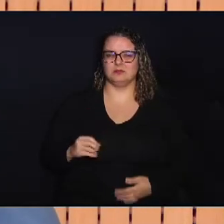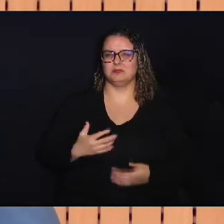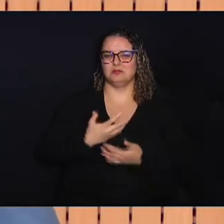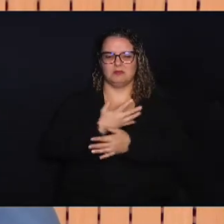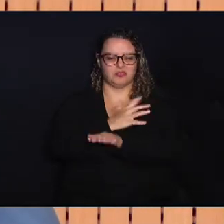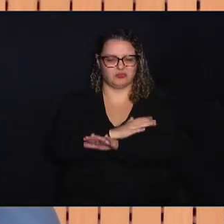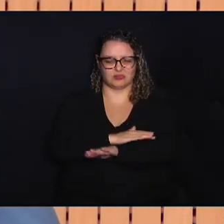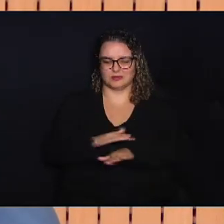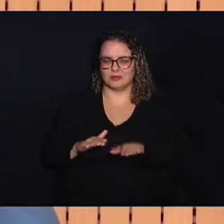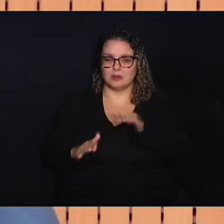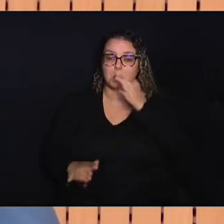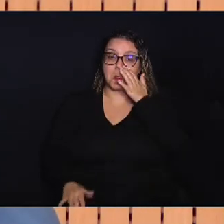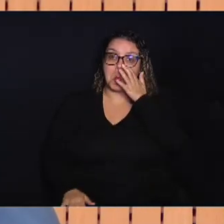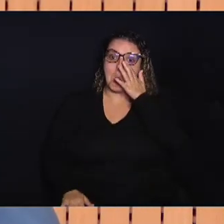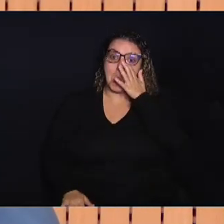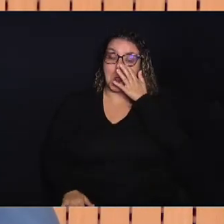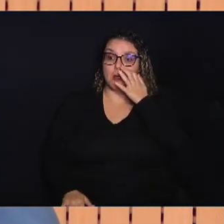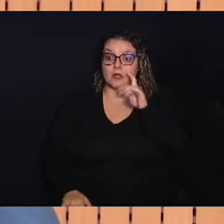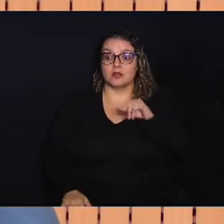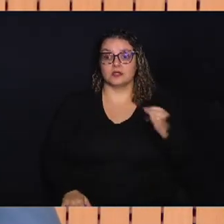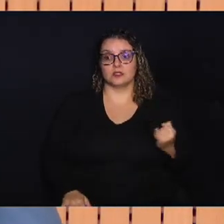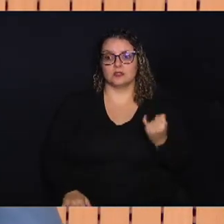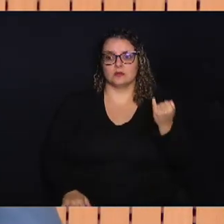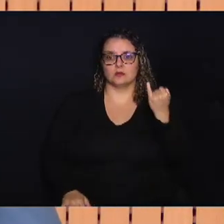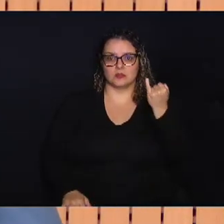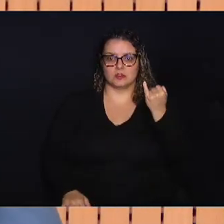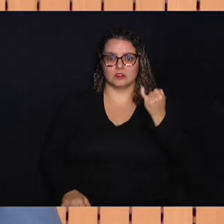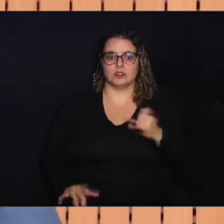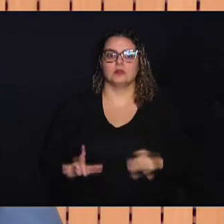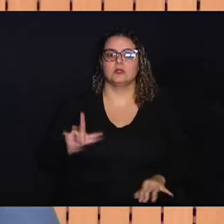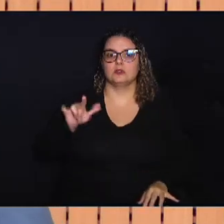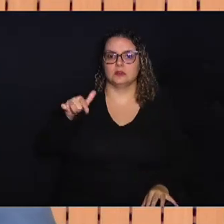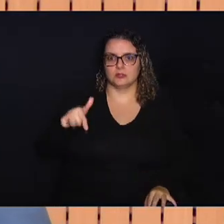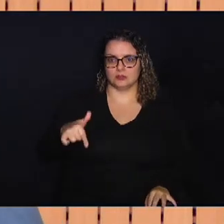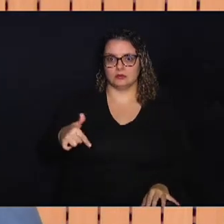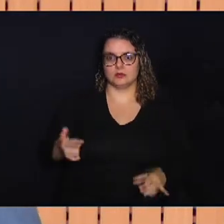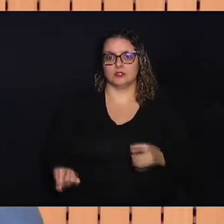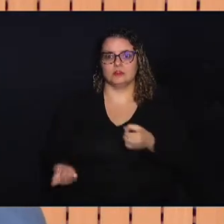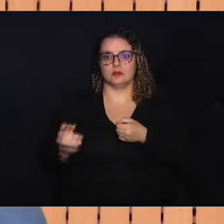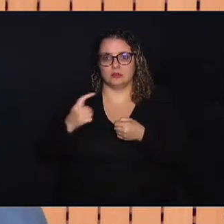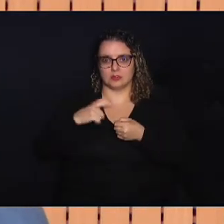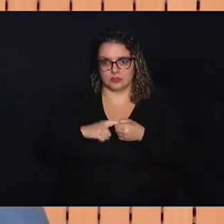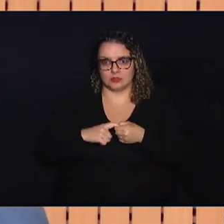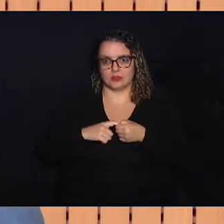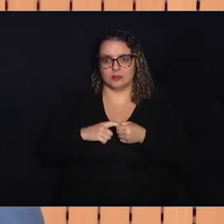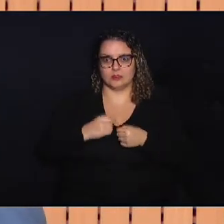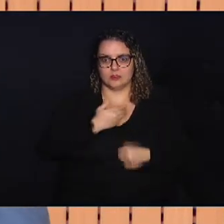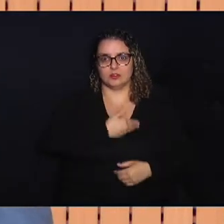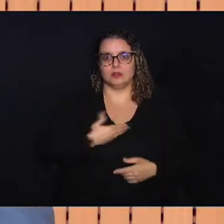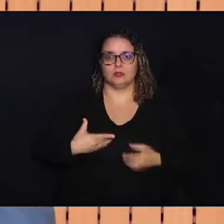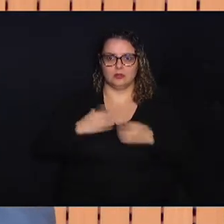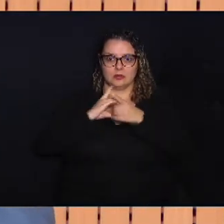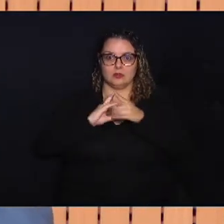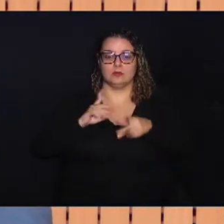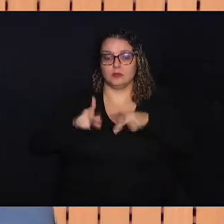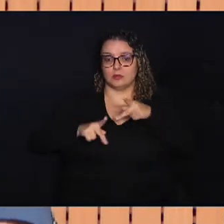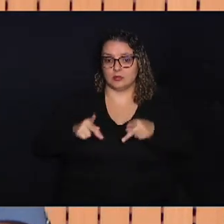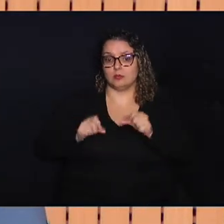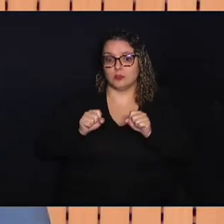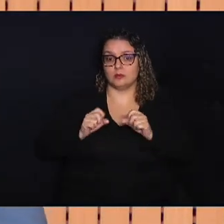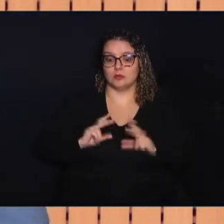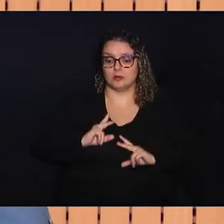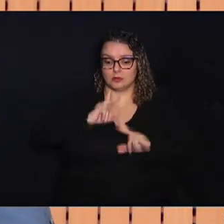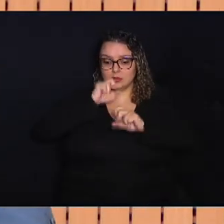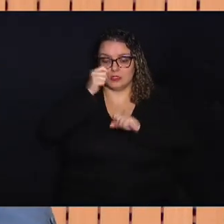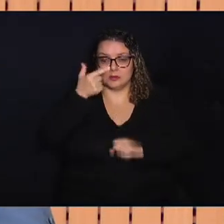esvaziado, e é muito importante que, após a retomada de um governo democrático, popular, a gente possa fortalecer de